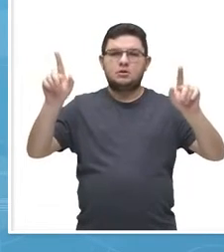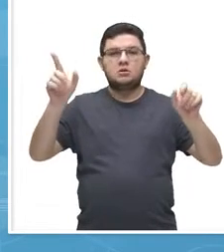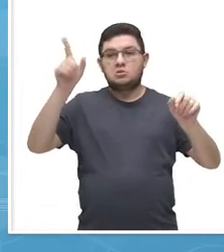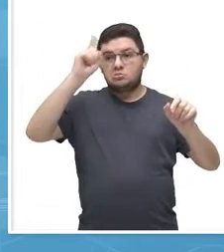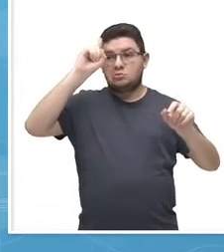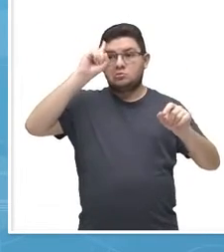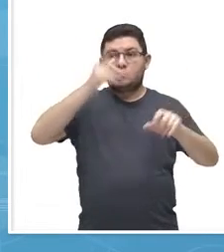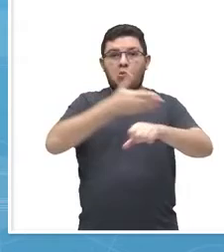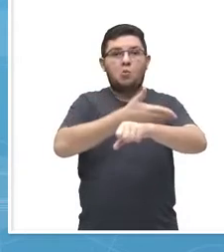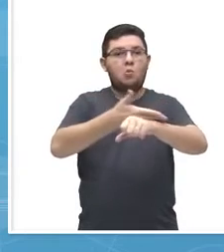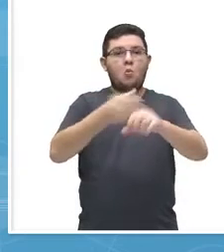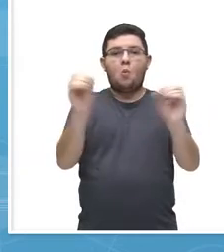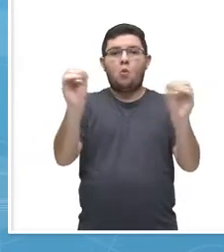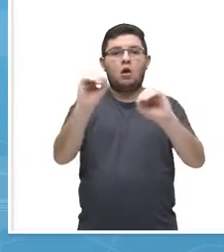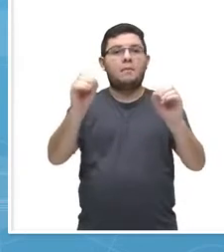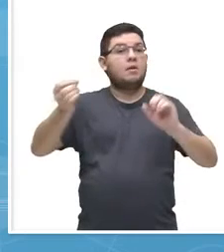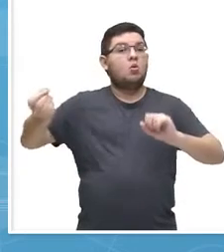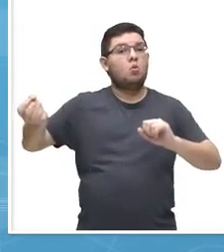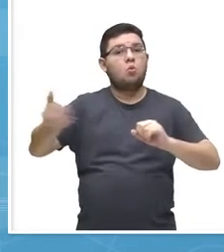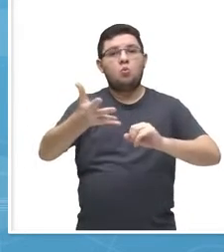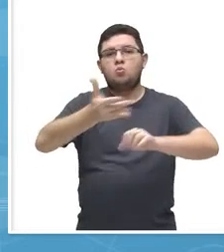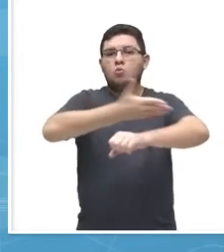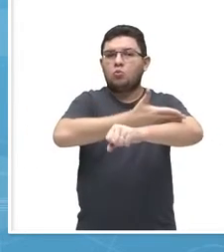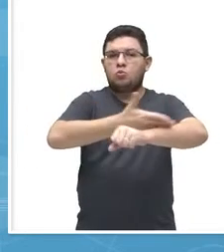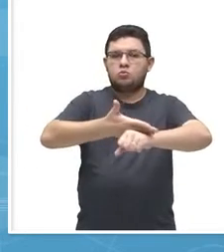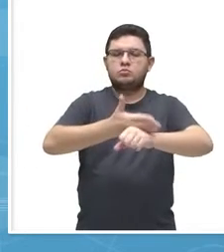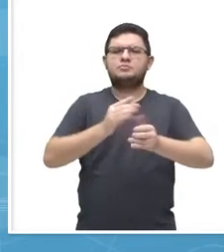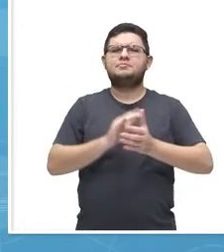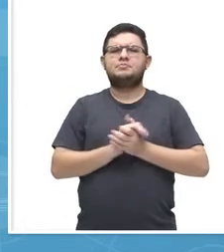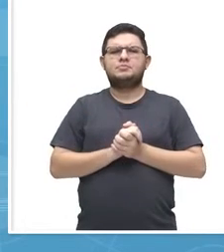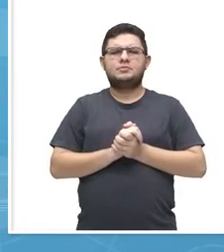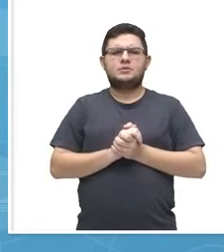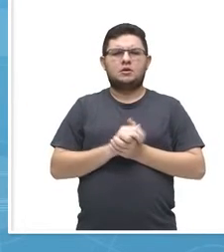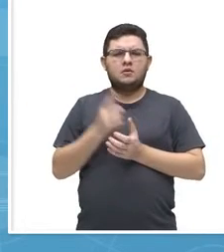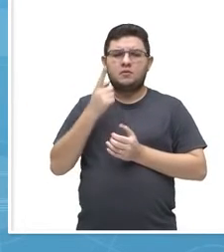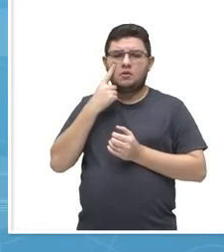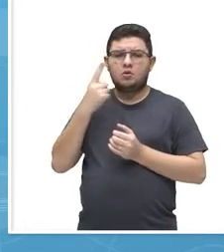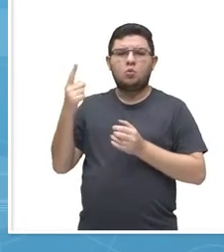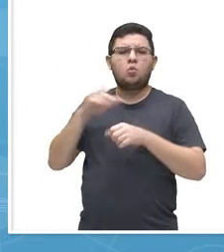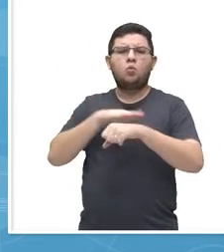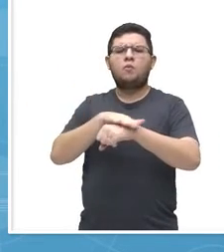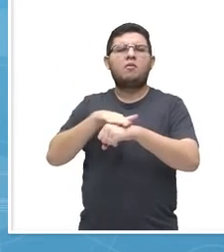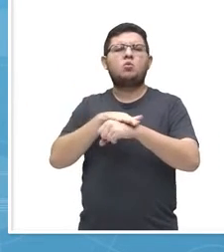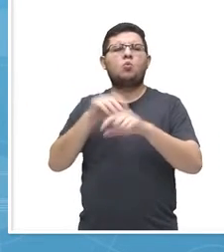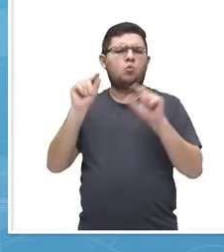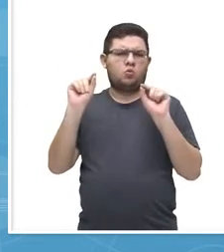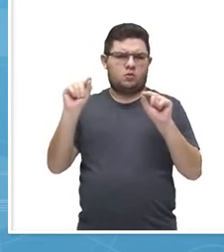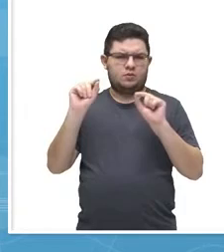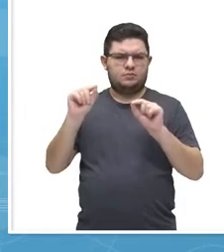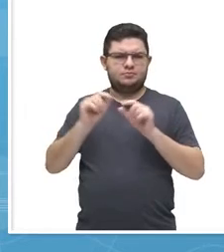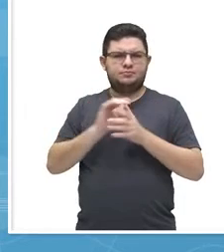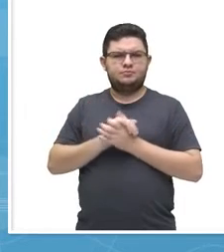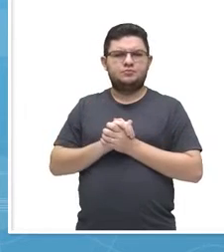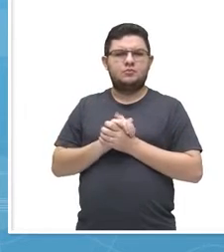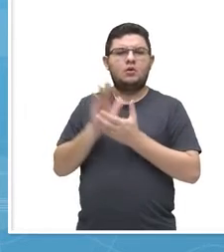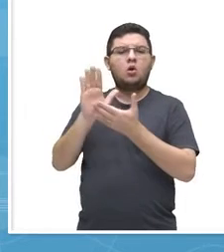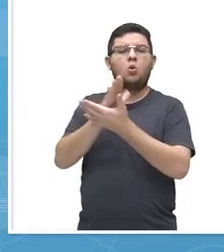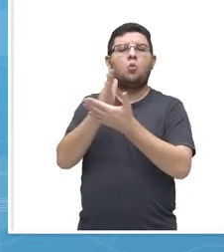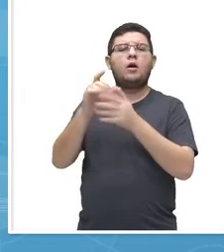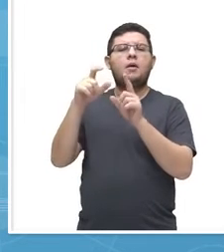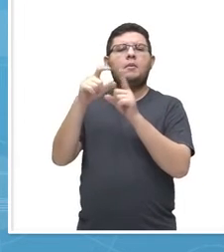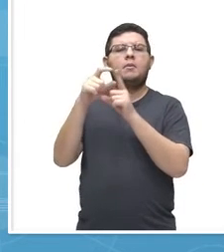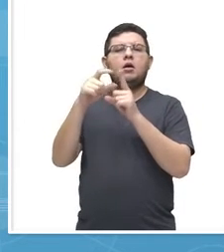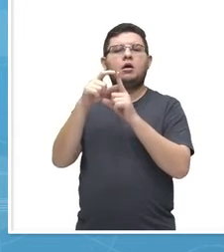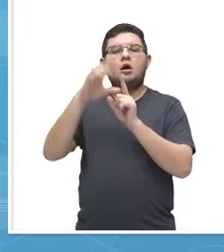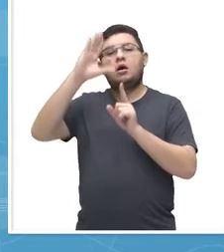nosso, vocabulário. Vamos dar uma olhada no que aconteceu nessa conversa? Vamos aqui comigo na cartela. Então, algumas palavras-chave para a gente poder